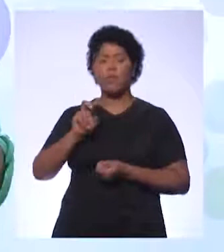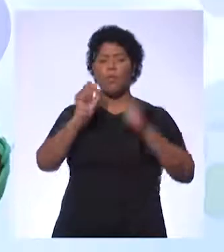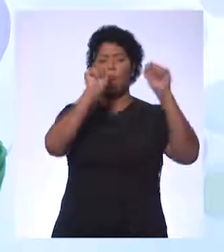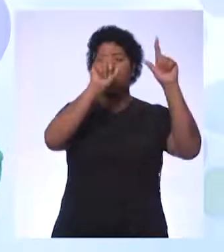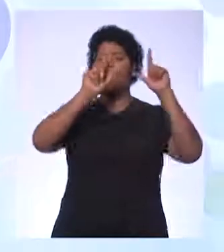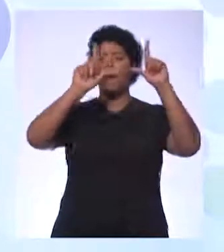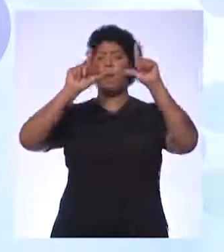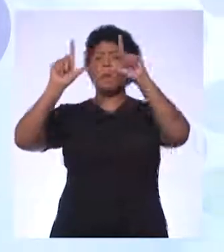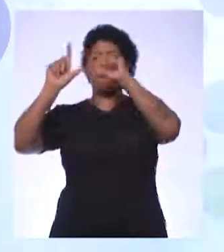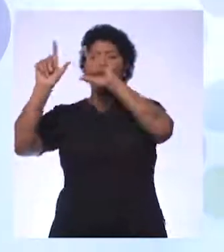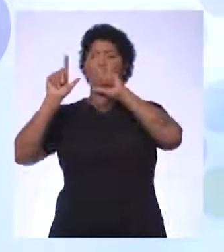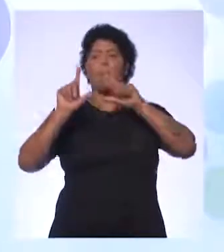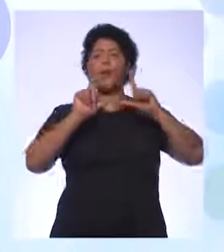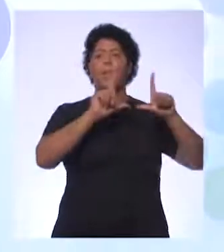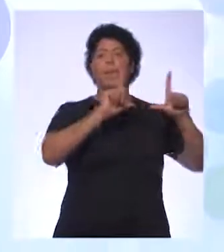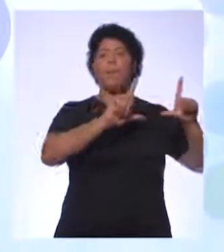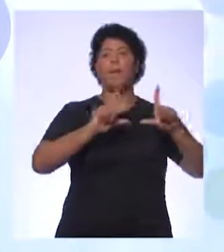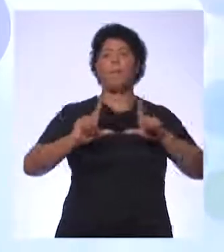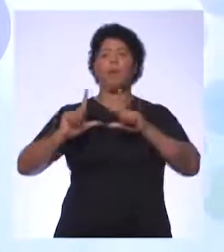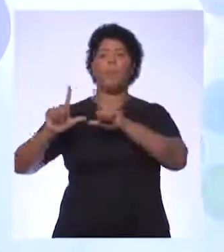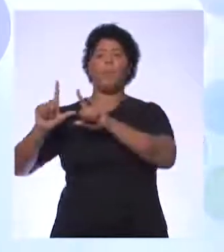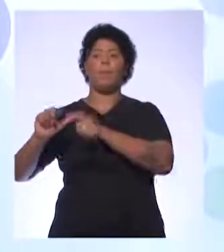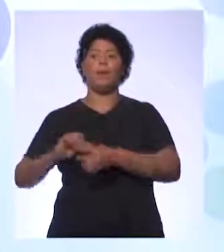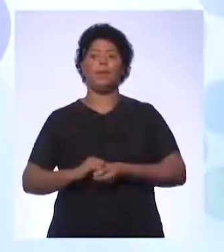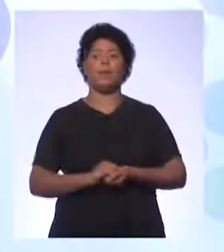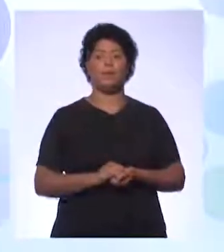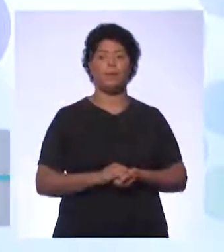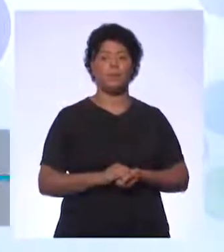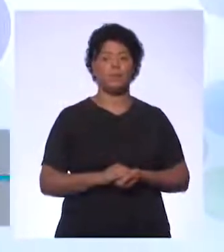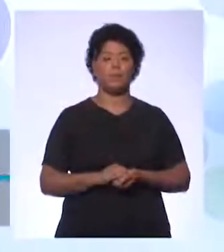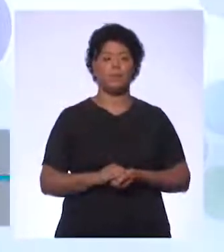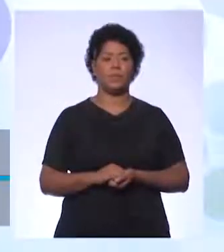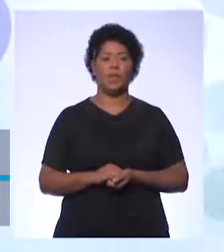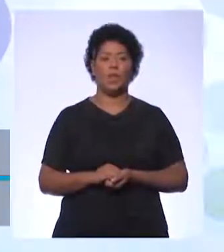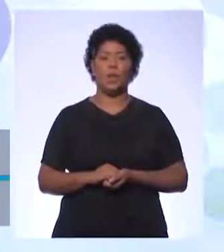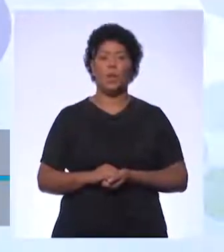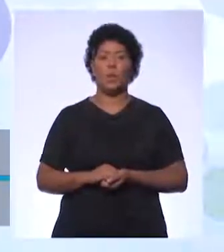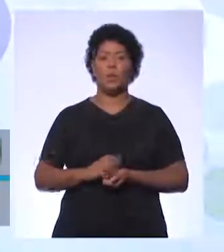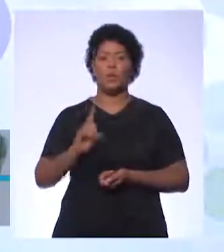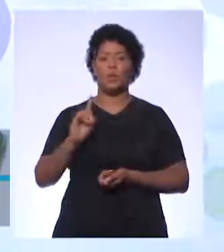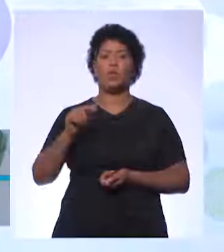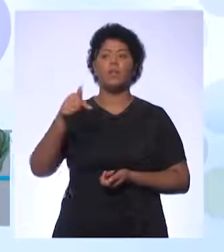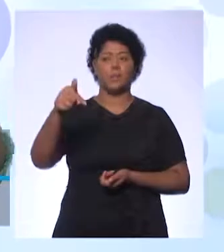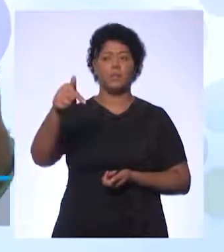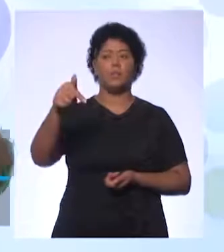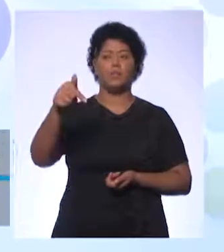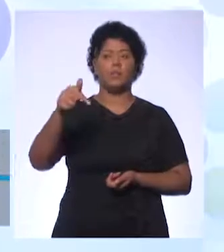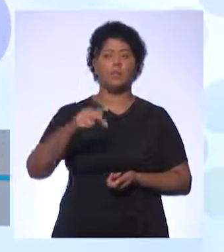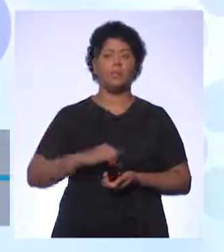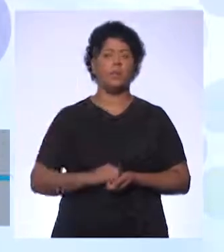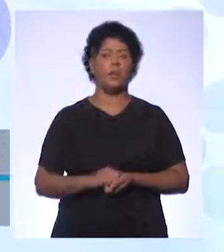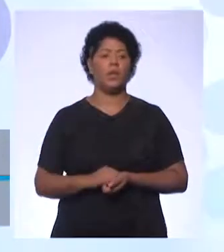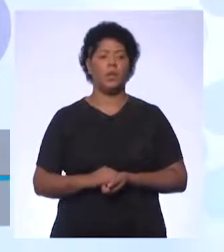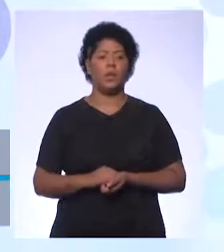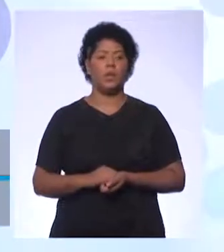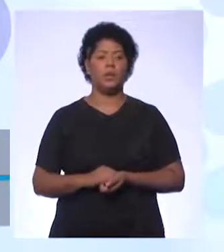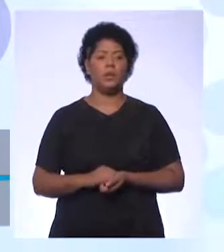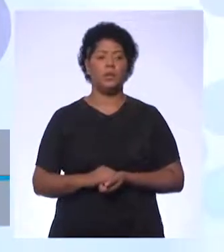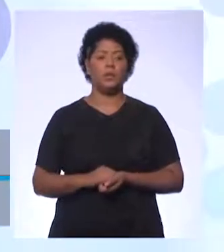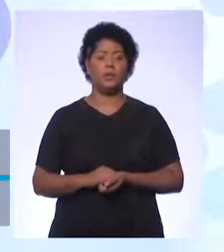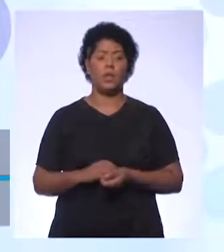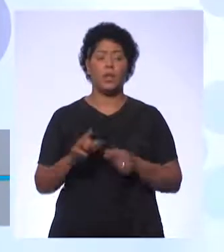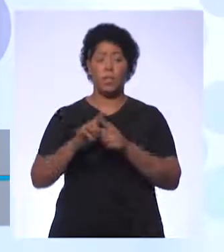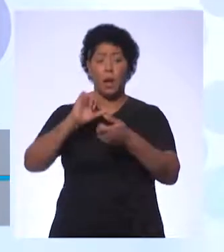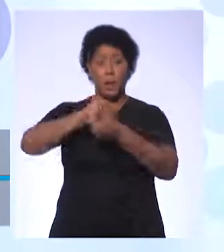fotografia em locais que provavelmente né, o Dom Quixote passaria, ou Miguel de Cervantes passaria, e é uma